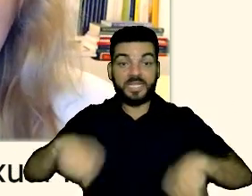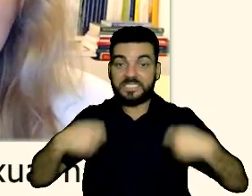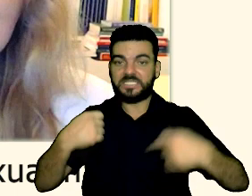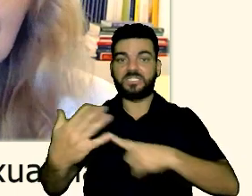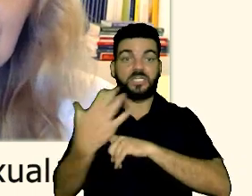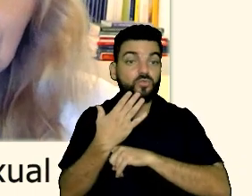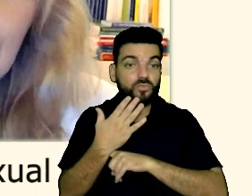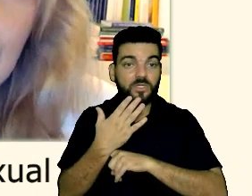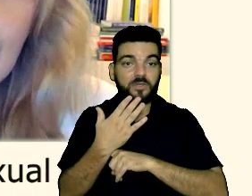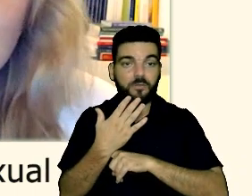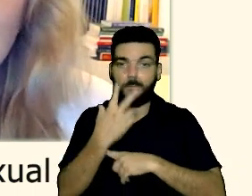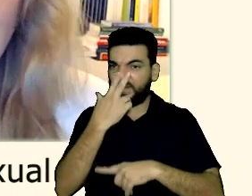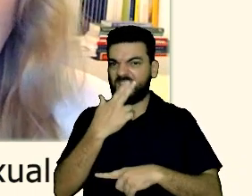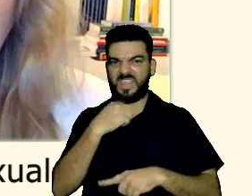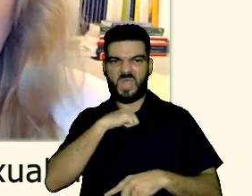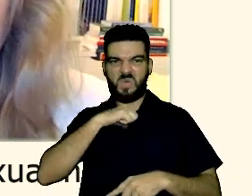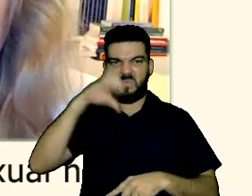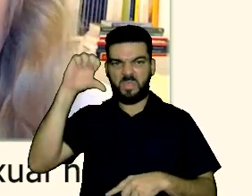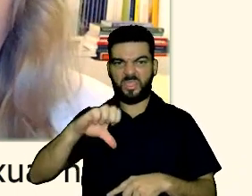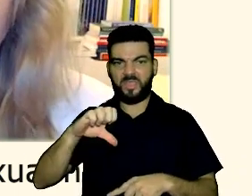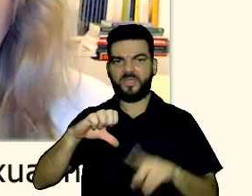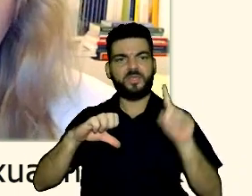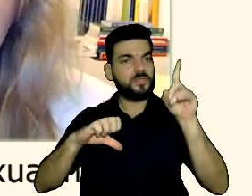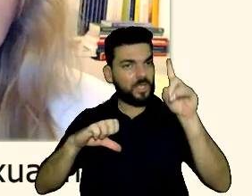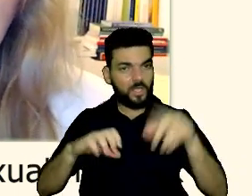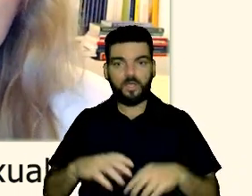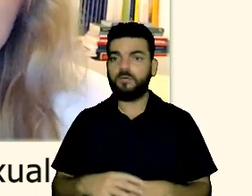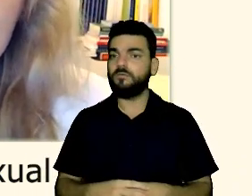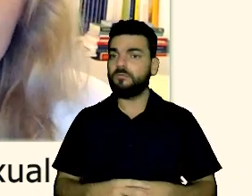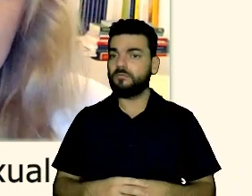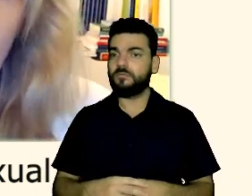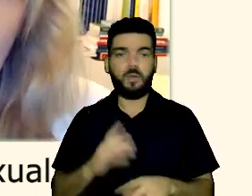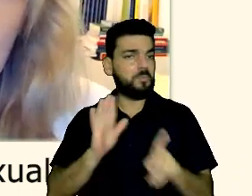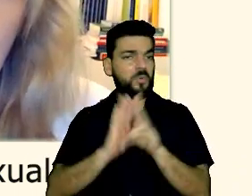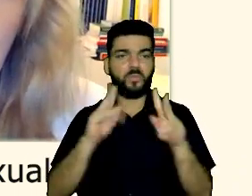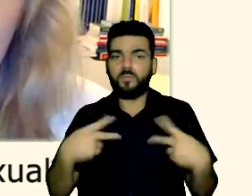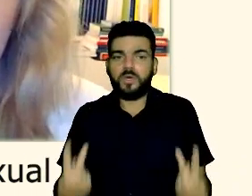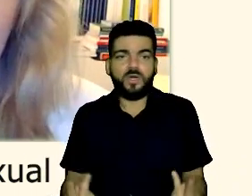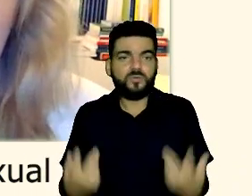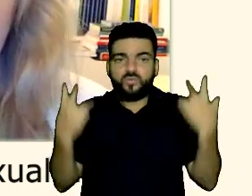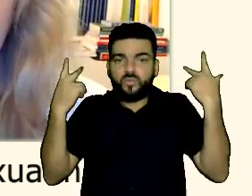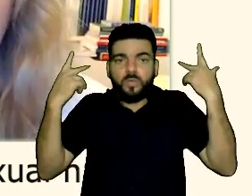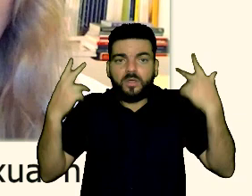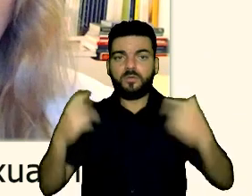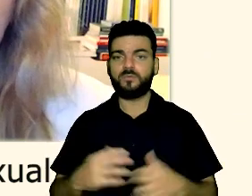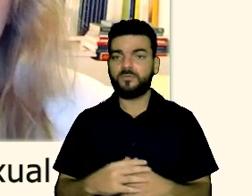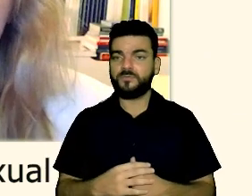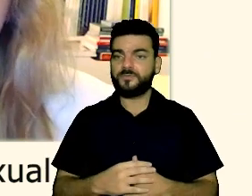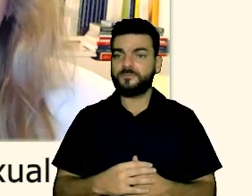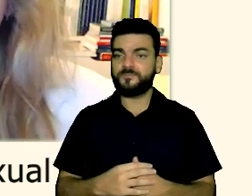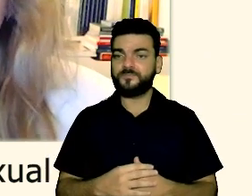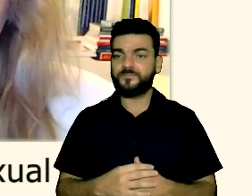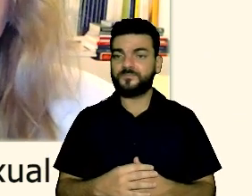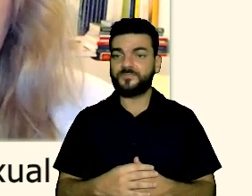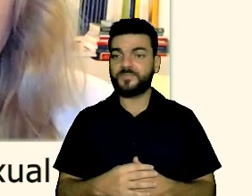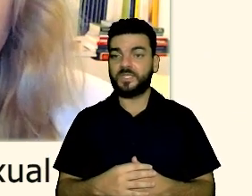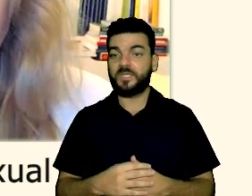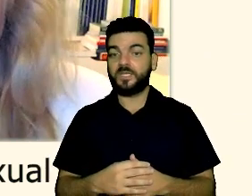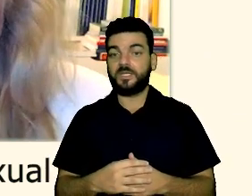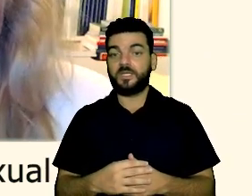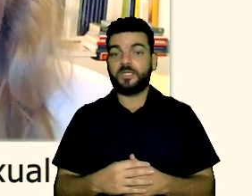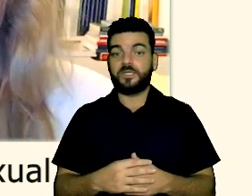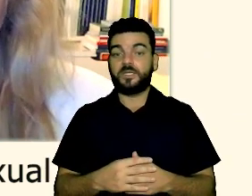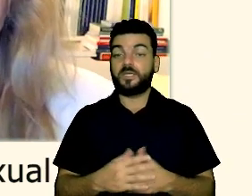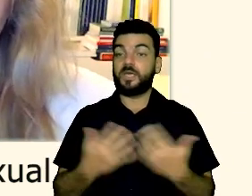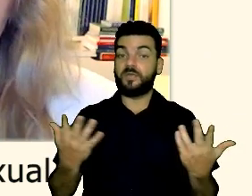das relações interpessoais, no mundo do trabalho. Então, reconhecer a condição de vulnerabilidade, não estar